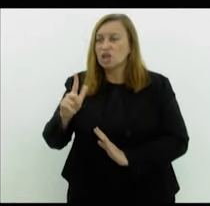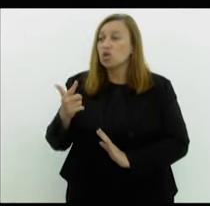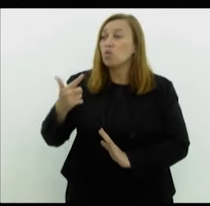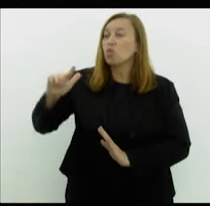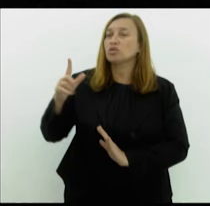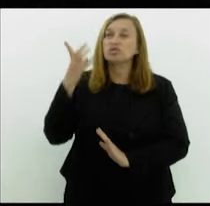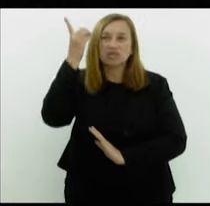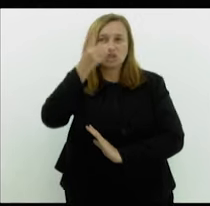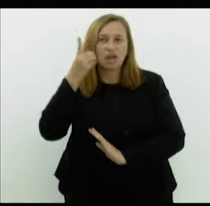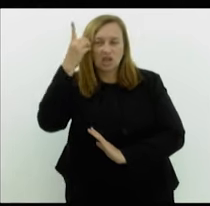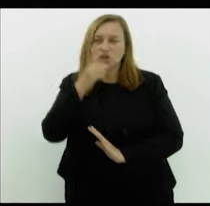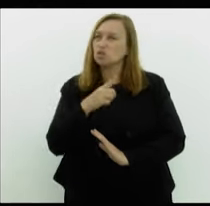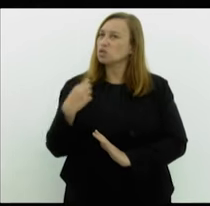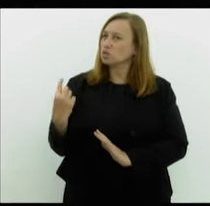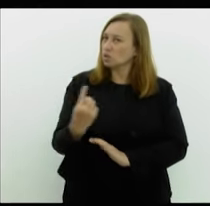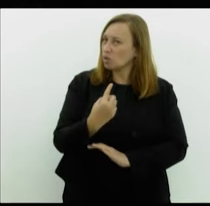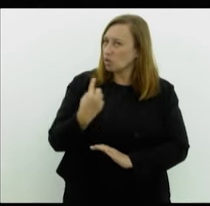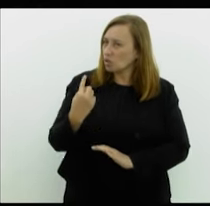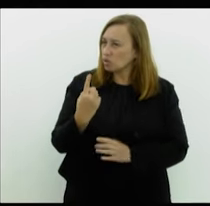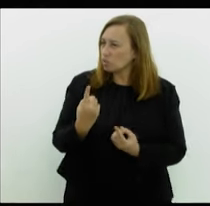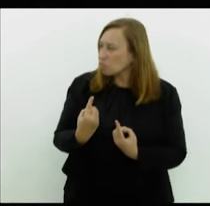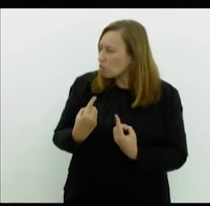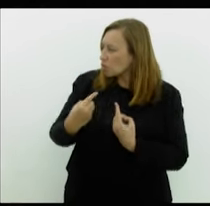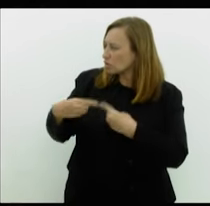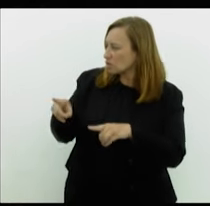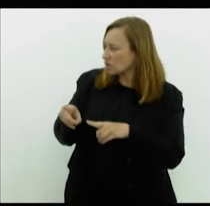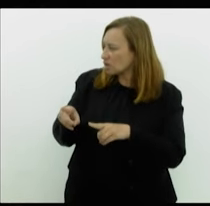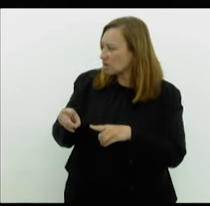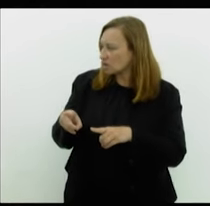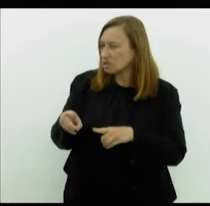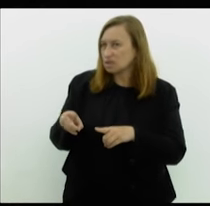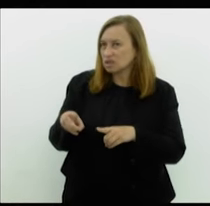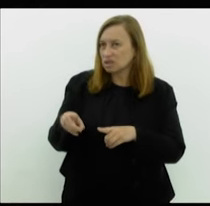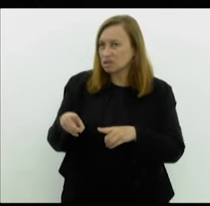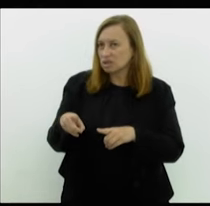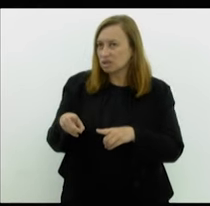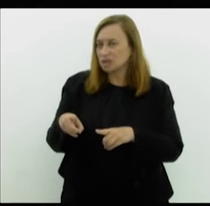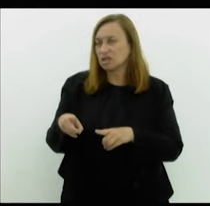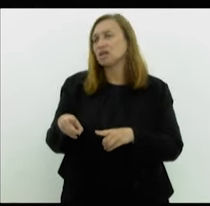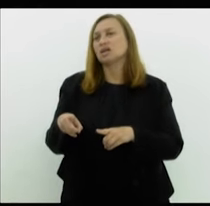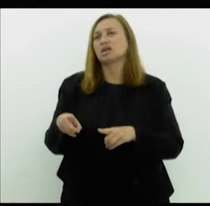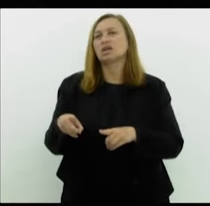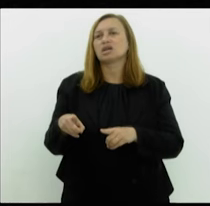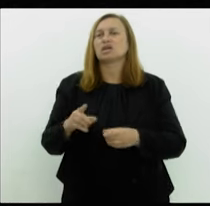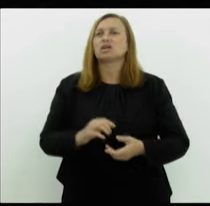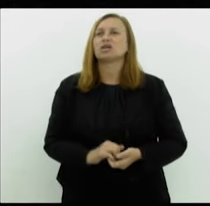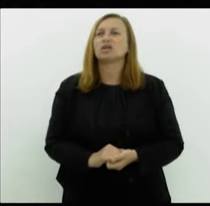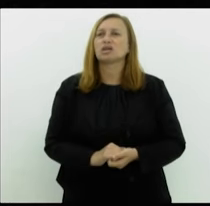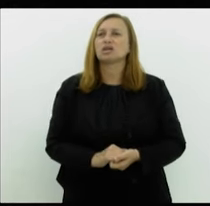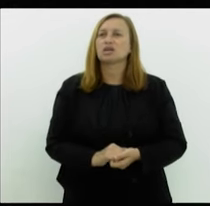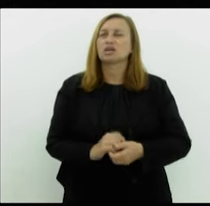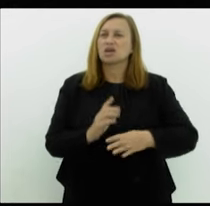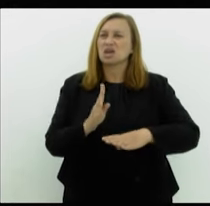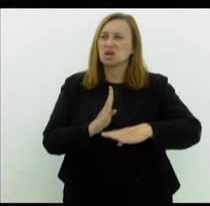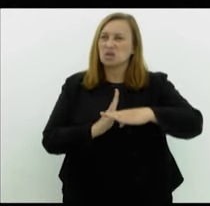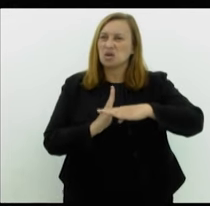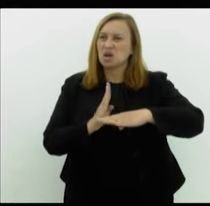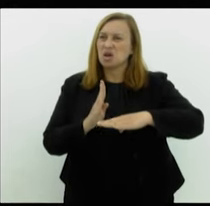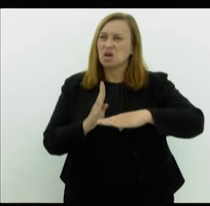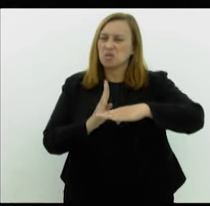nós somos terminantemente contrários às saidinhas. Preso não pode